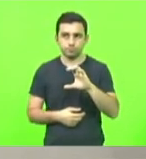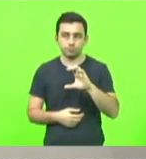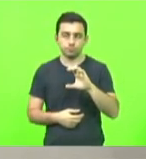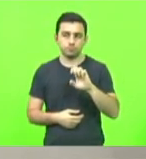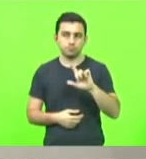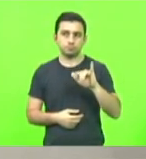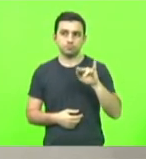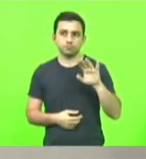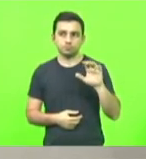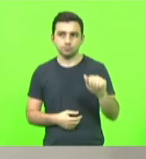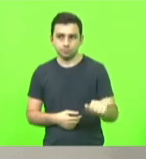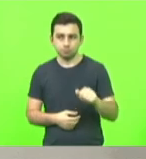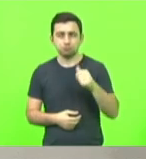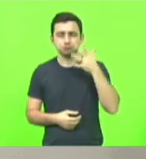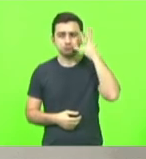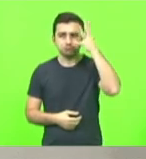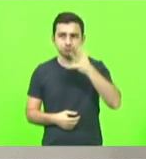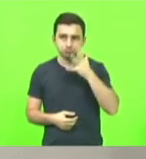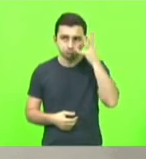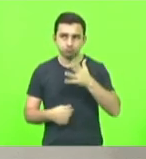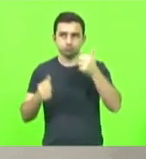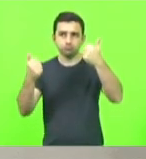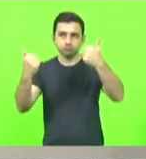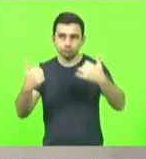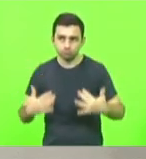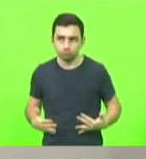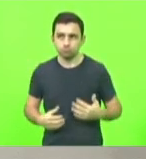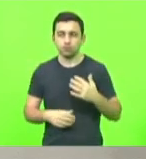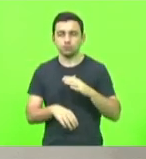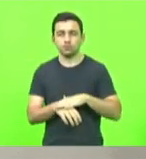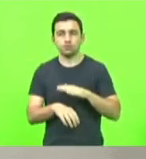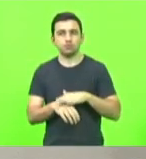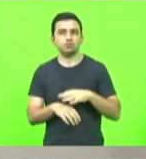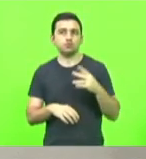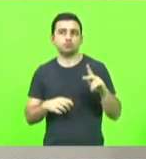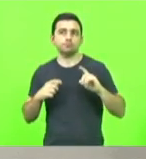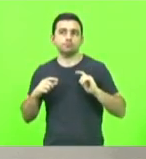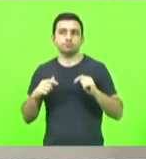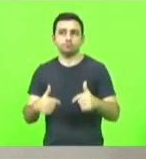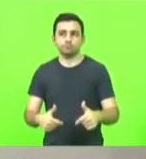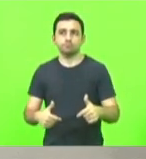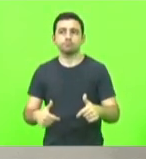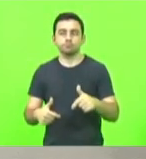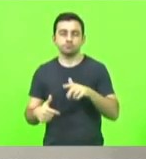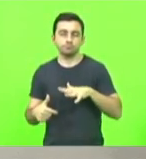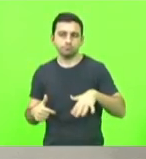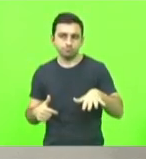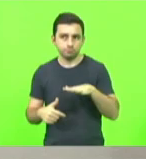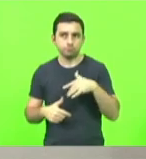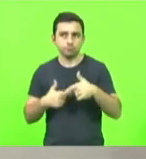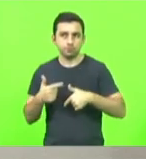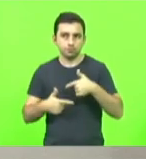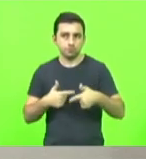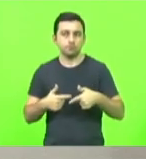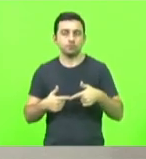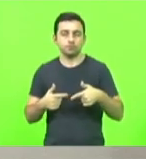fizesse uso da palavra para falar acerca das ações desenvolvidas pela entidade, referente ao Outubro